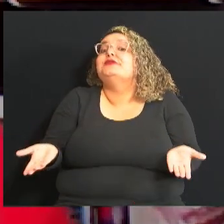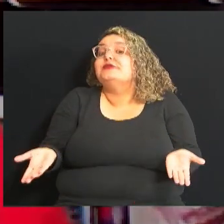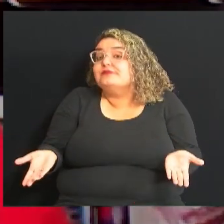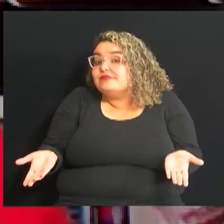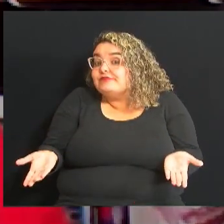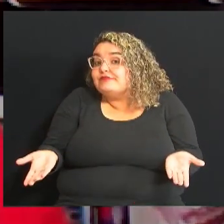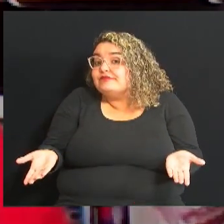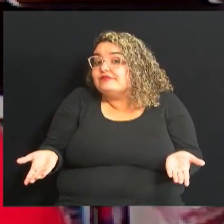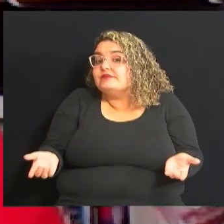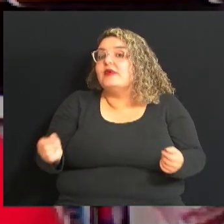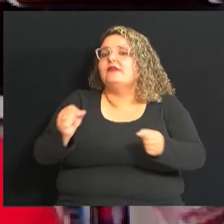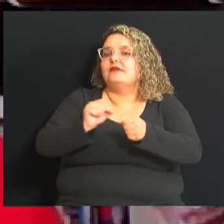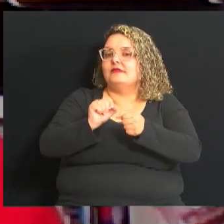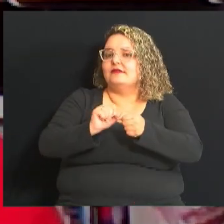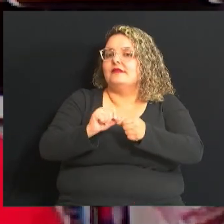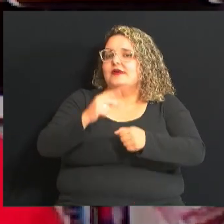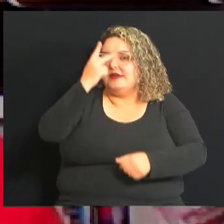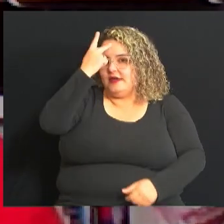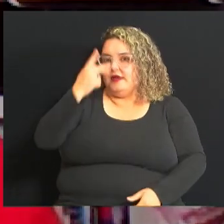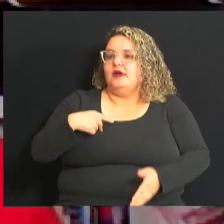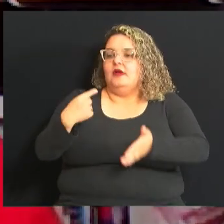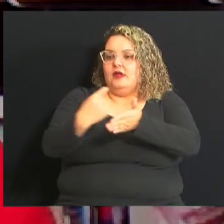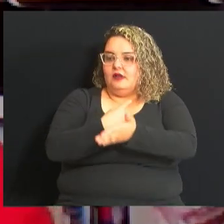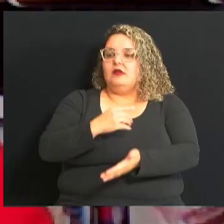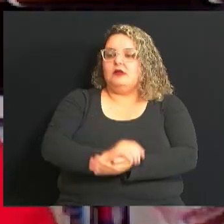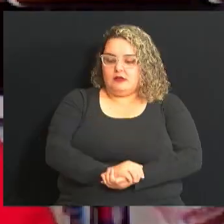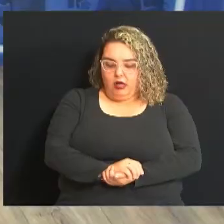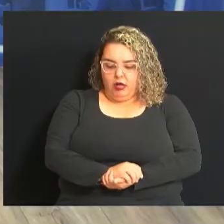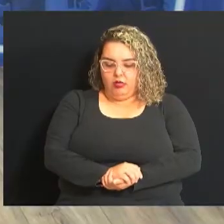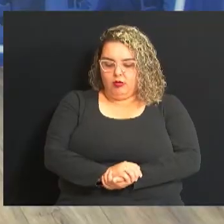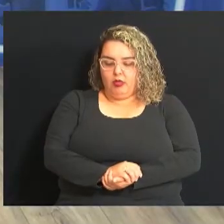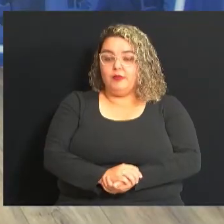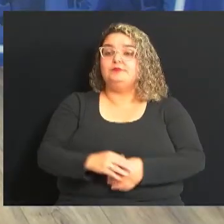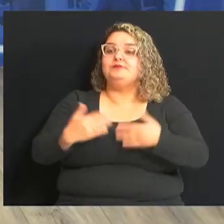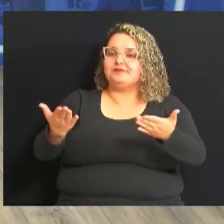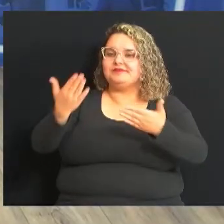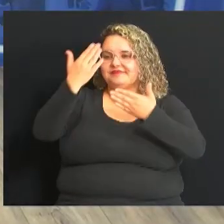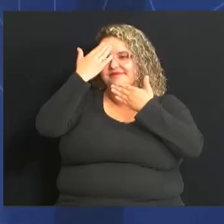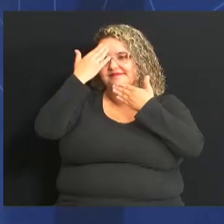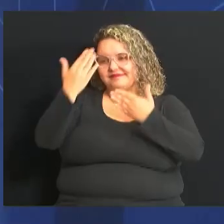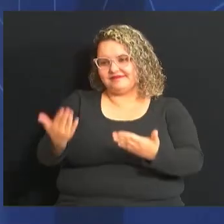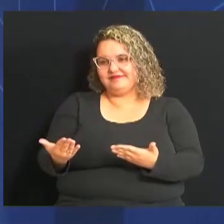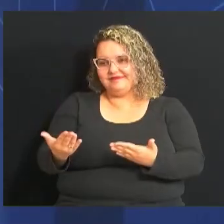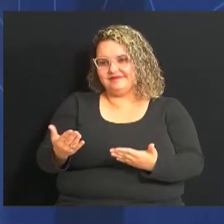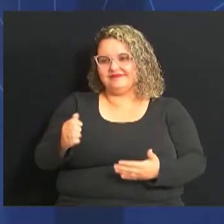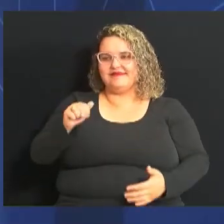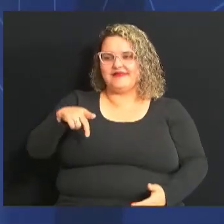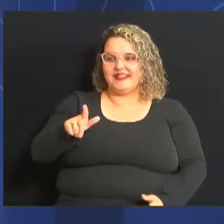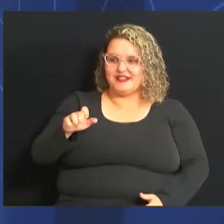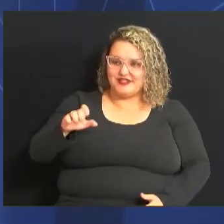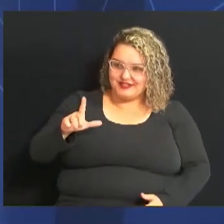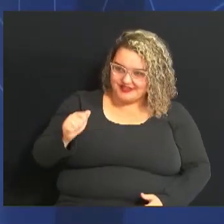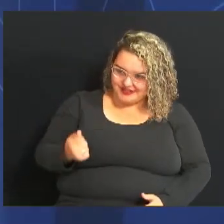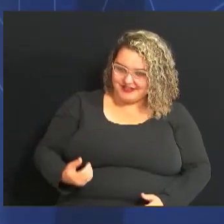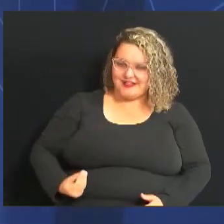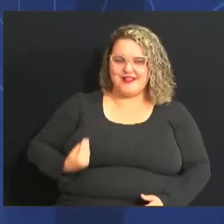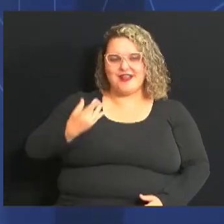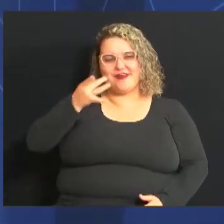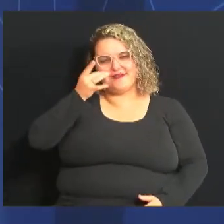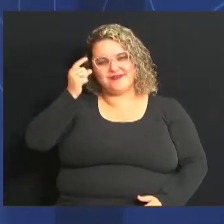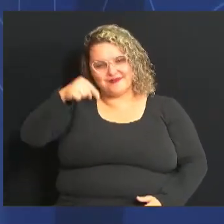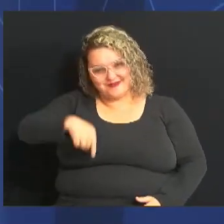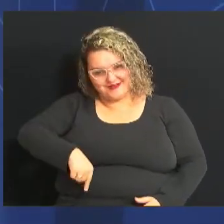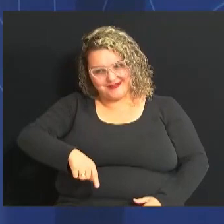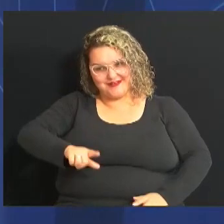nós mesmos essa pergunta. É isso, muito obrigado. A participação da Ângela Soligo ao vivo aqui no